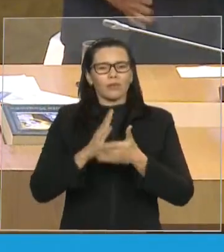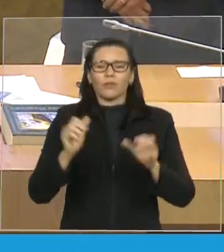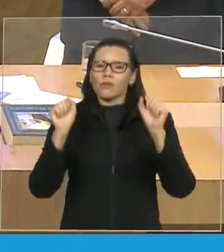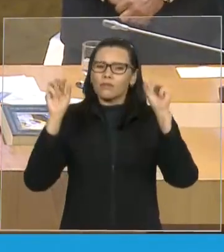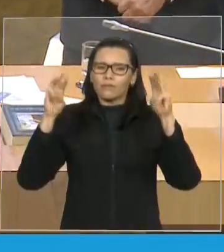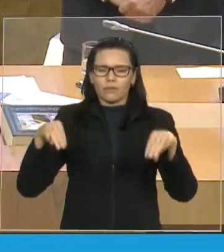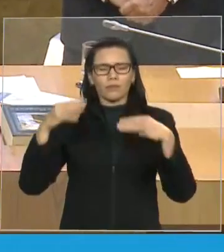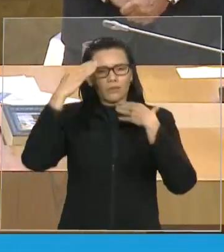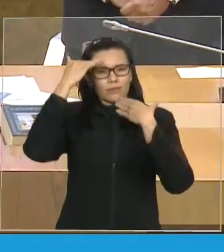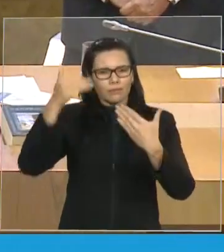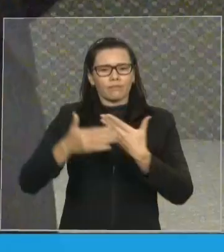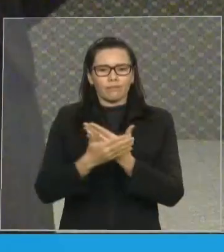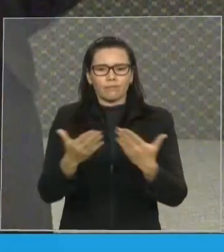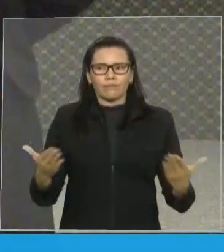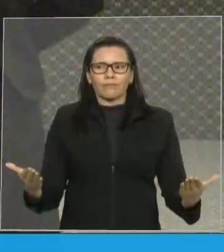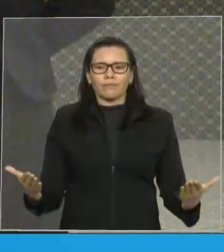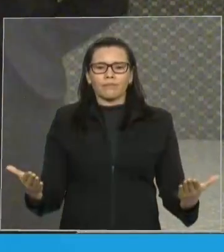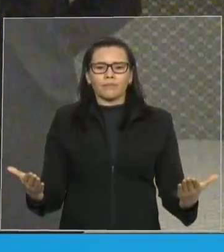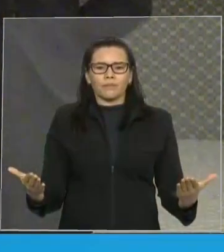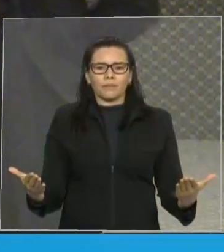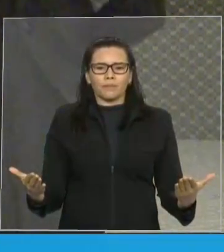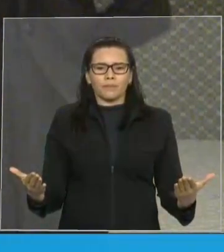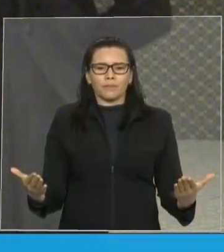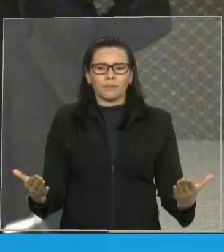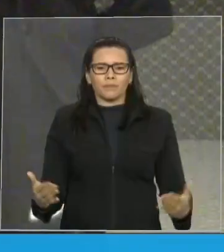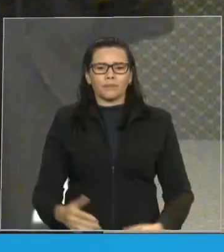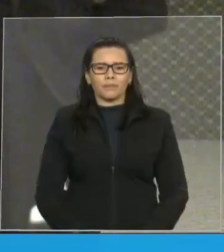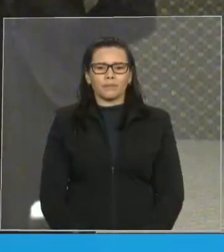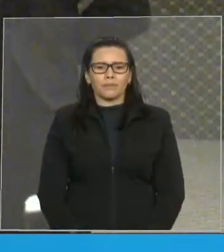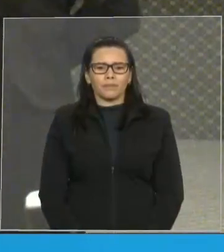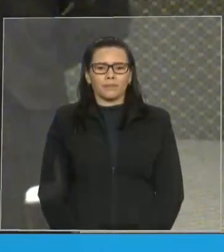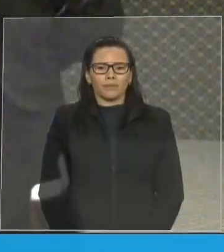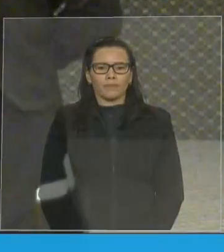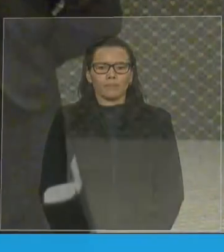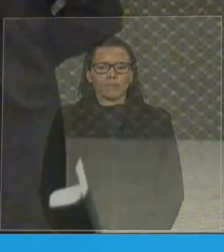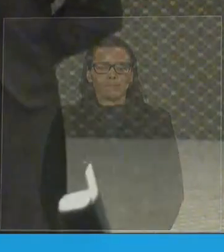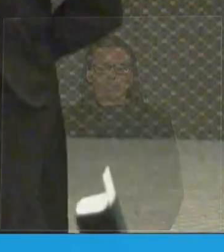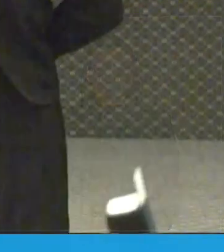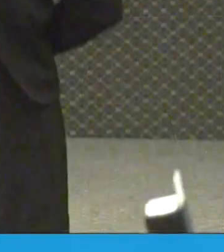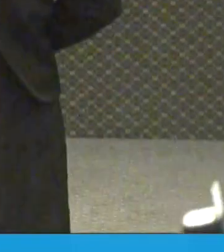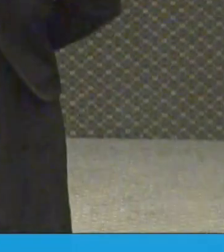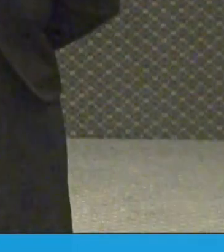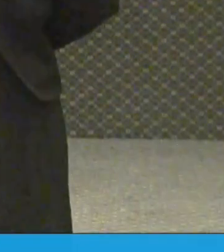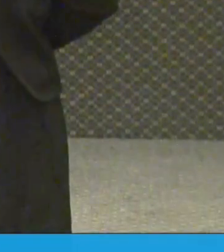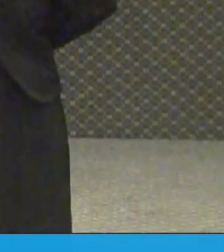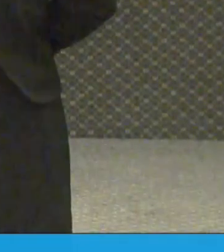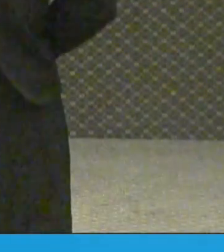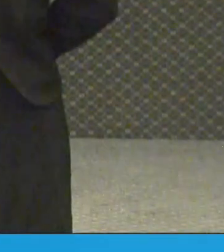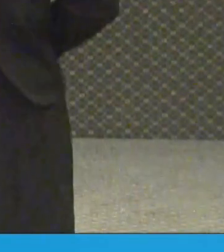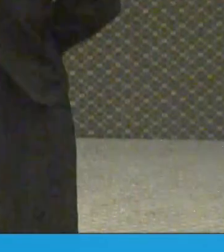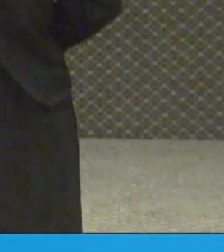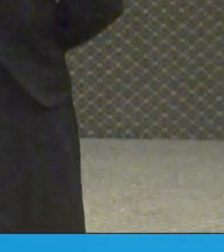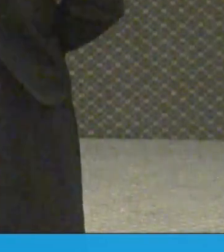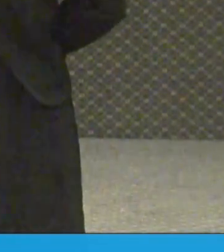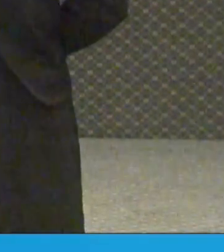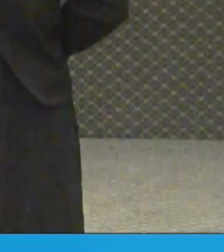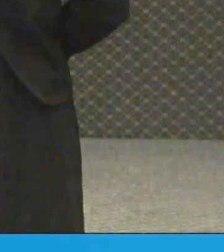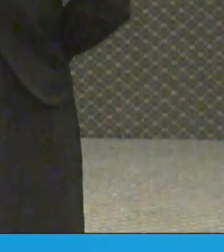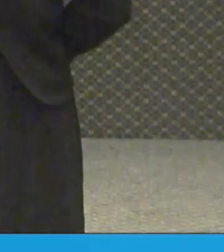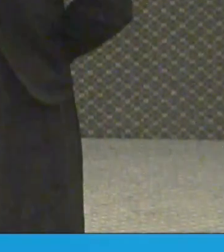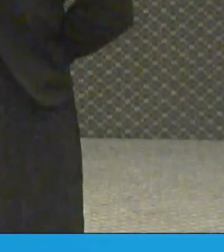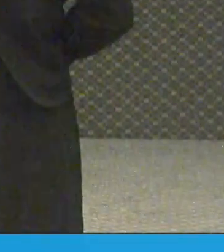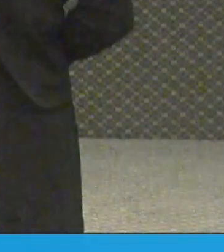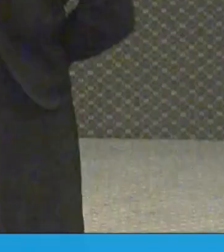obrigado. Eu não queria cantar sozinha. Vamos encerrar falando de paz, a oração de São Francisco é propícia para o momento, né, Dom